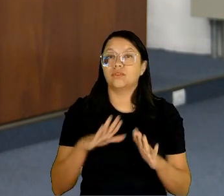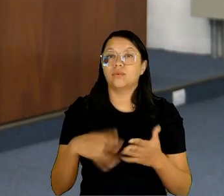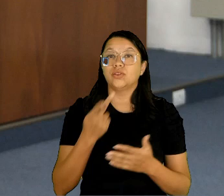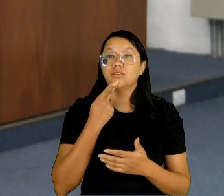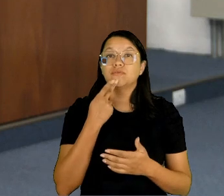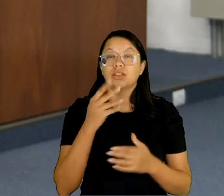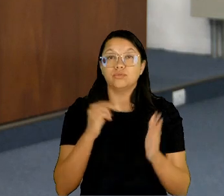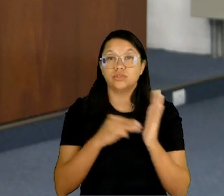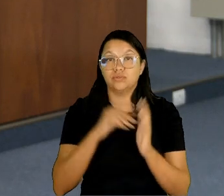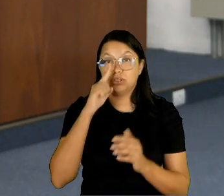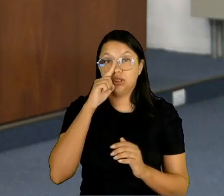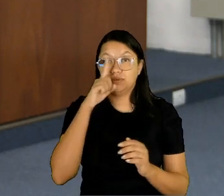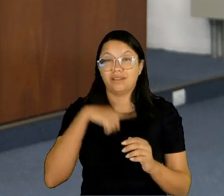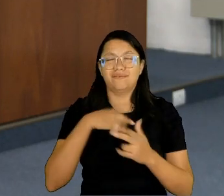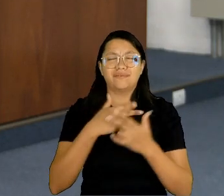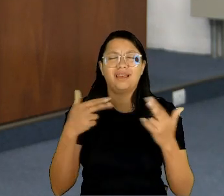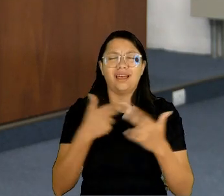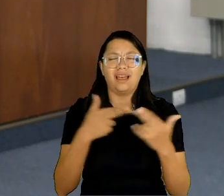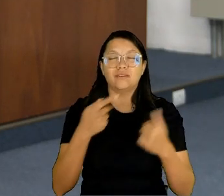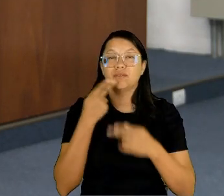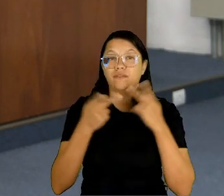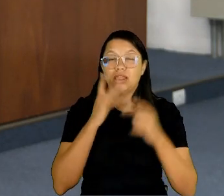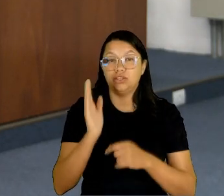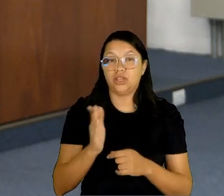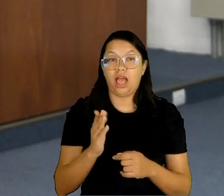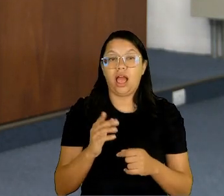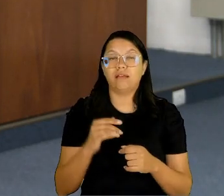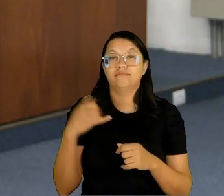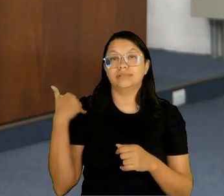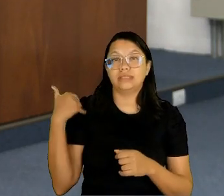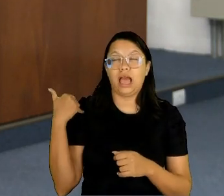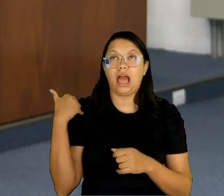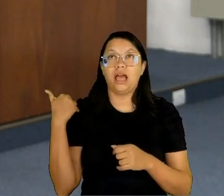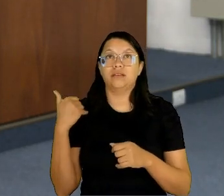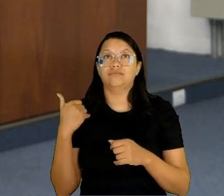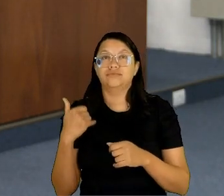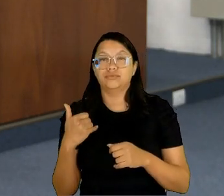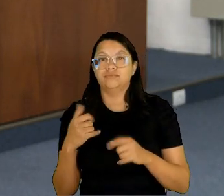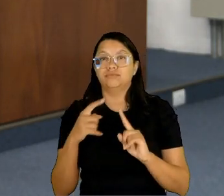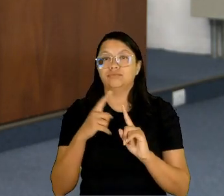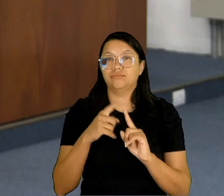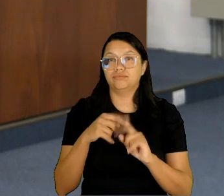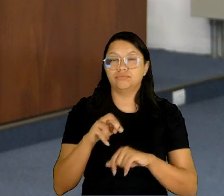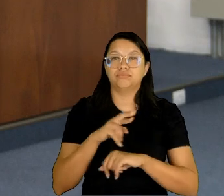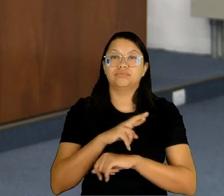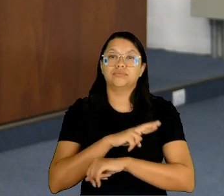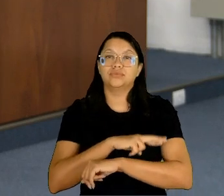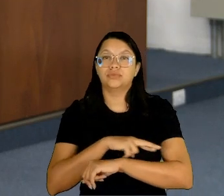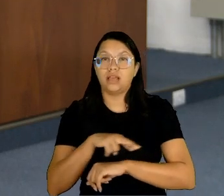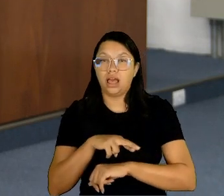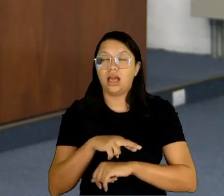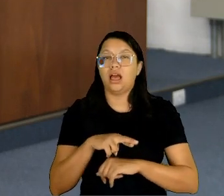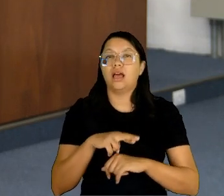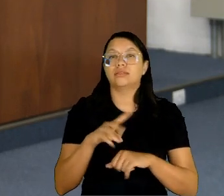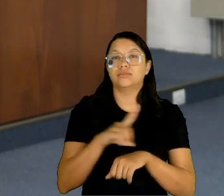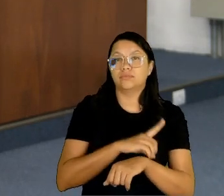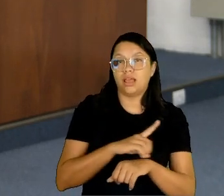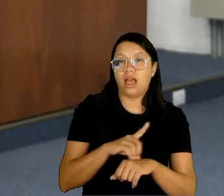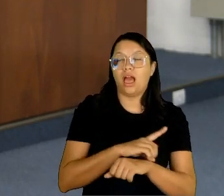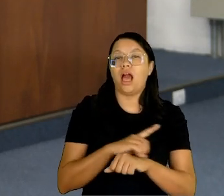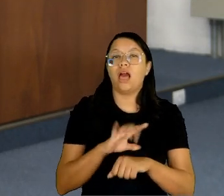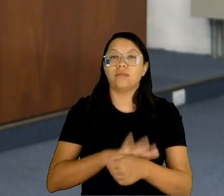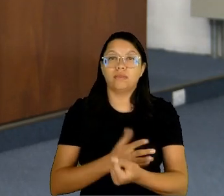E quando a gente fala de fator de risco, tem esse monte de fator de risco que eu comentei, né? Idade, sexo, pressão alta, colesterol, inatividade